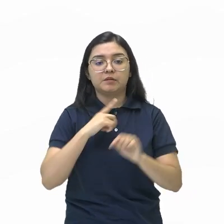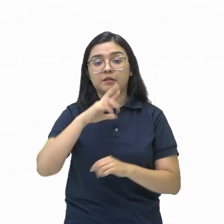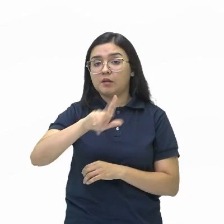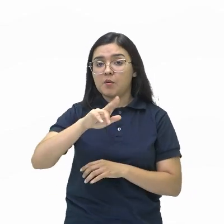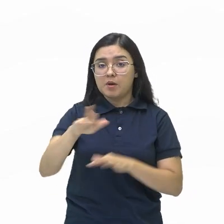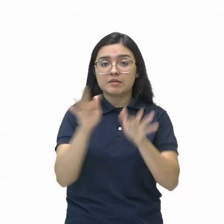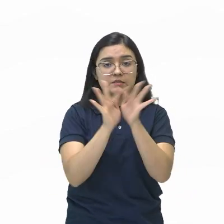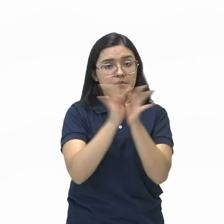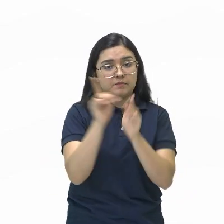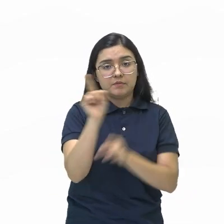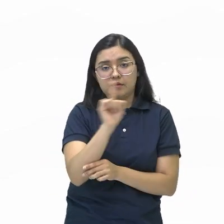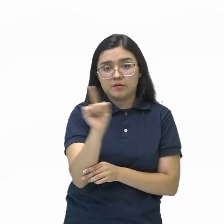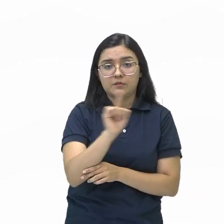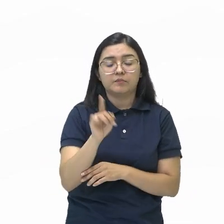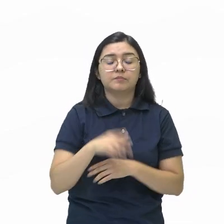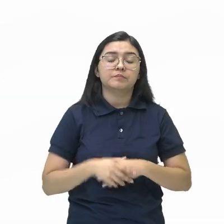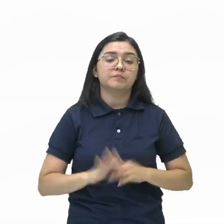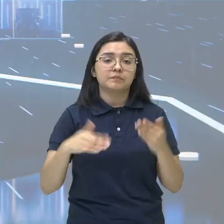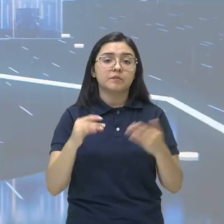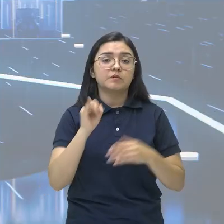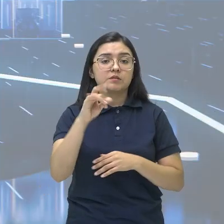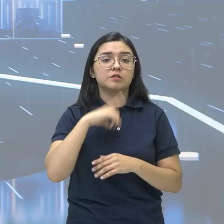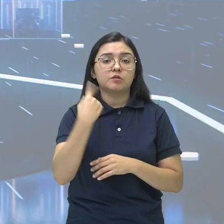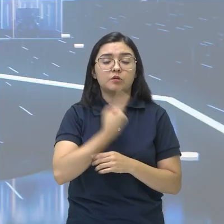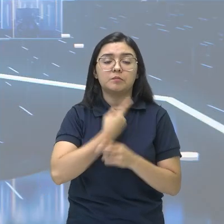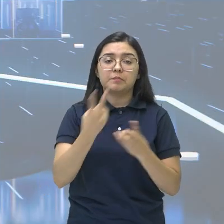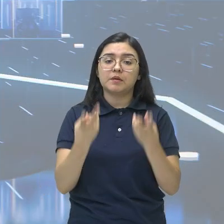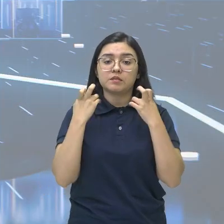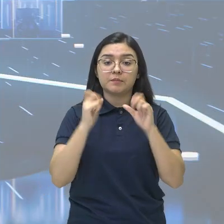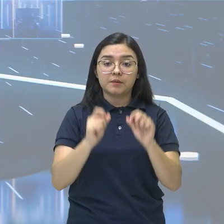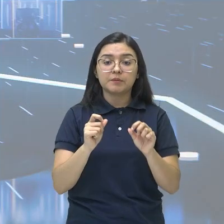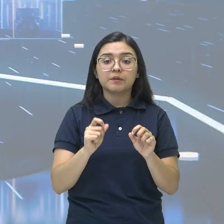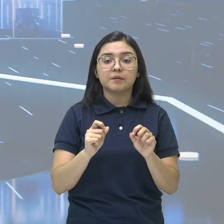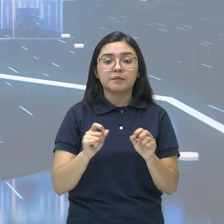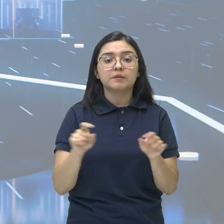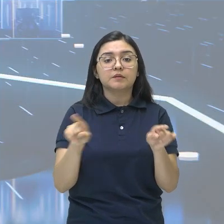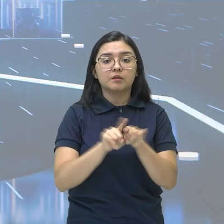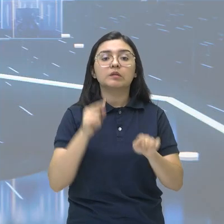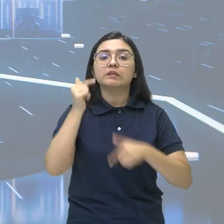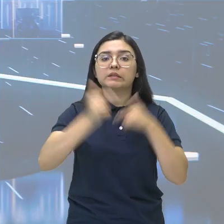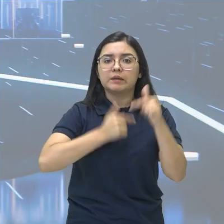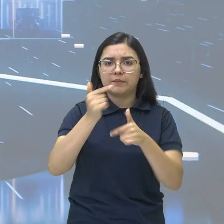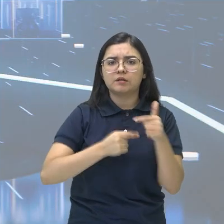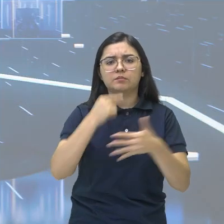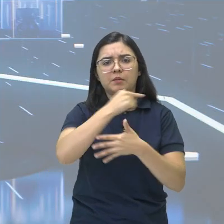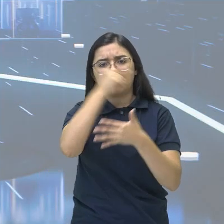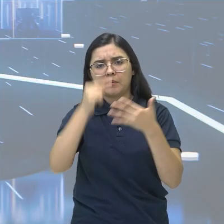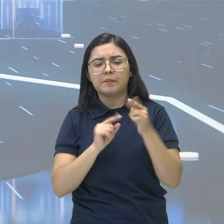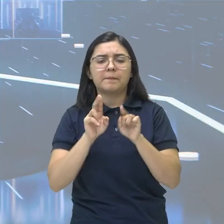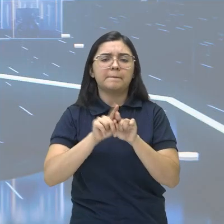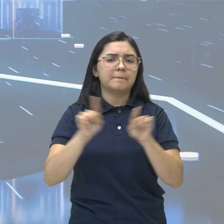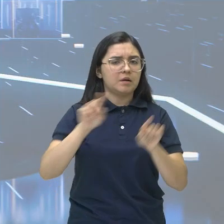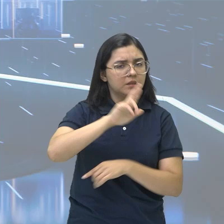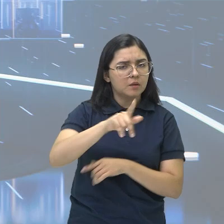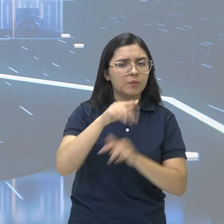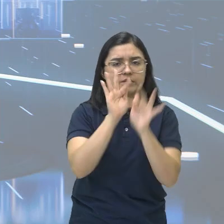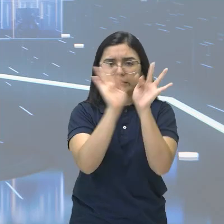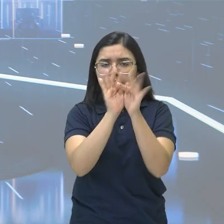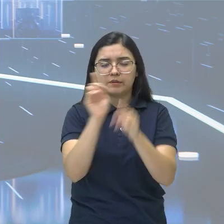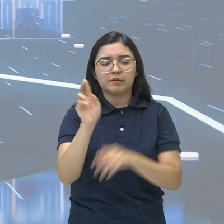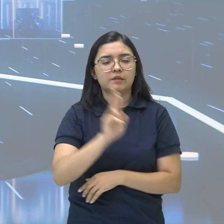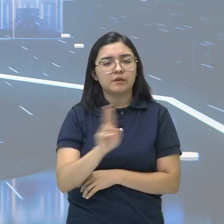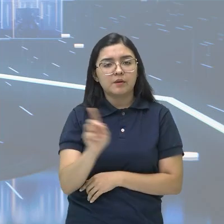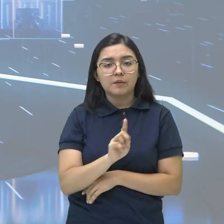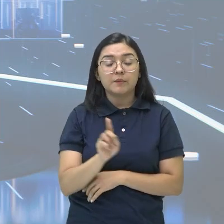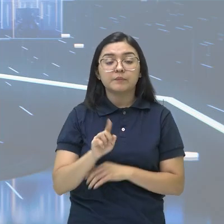tão simples isso não, né? A gente está percebendo aqui, estamos trabalhando algumas situações, mas não é tão simples aqui,